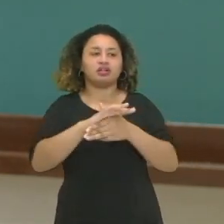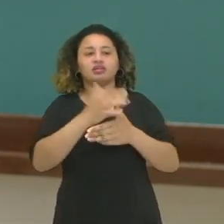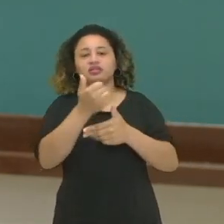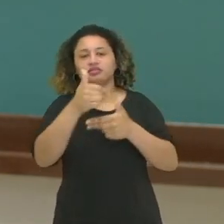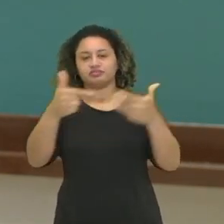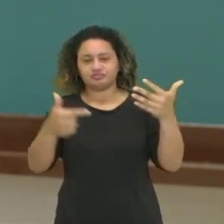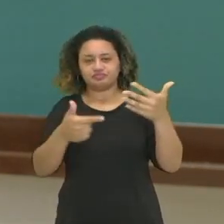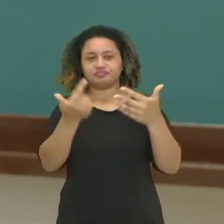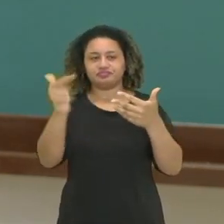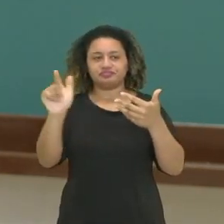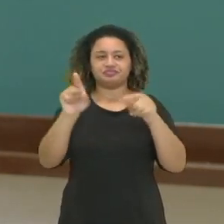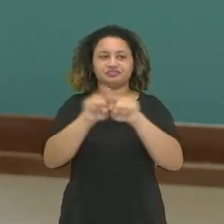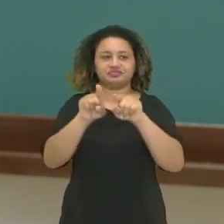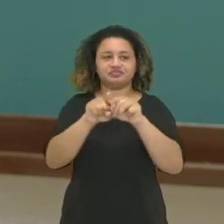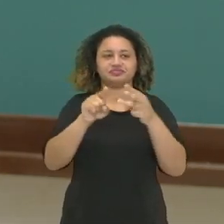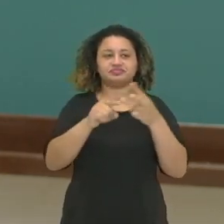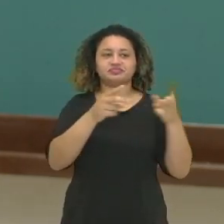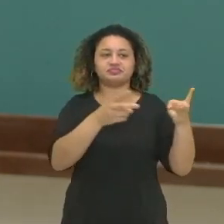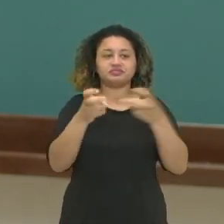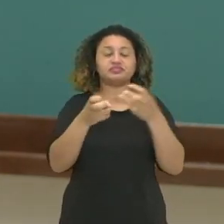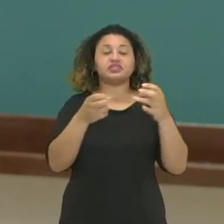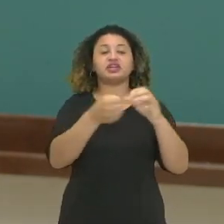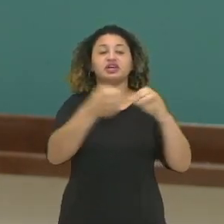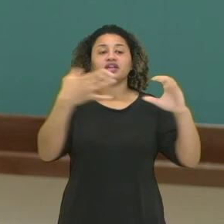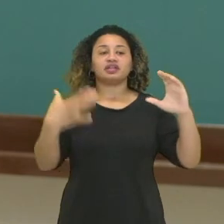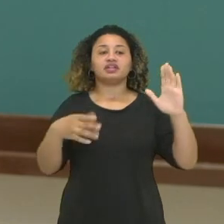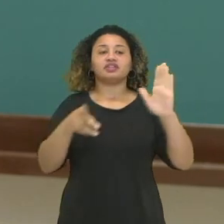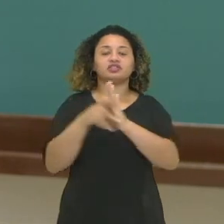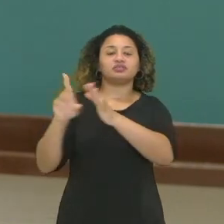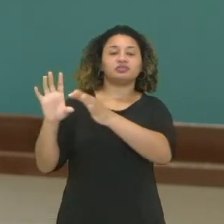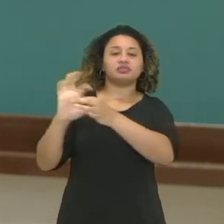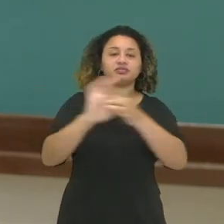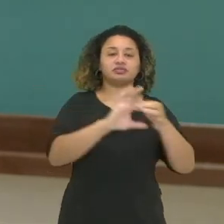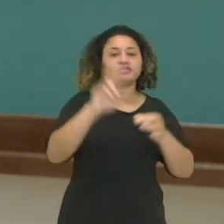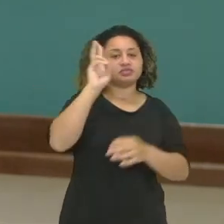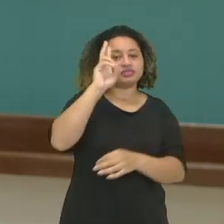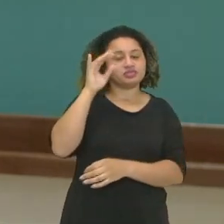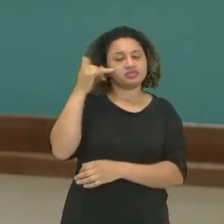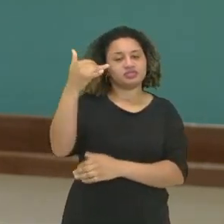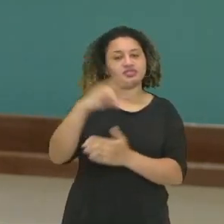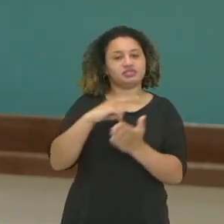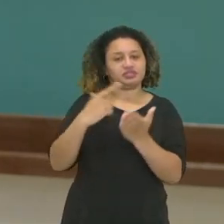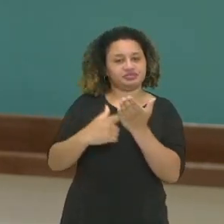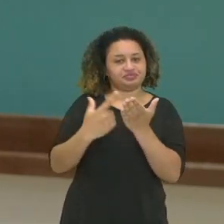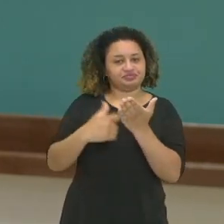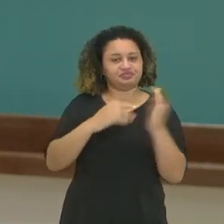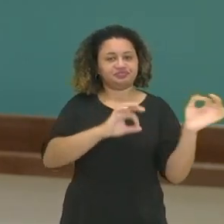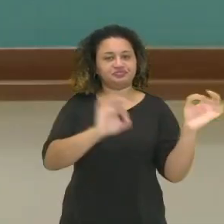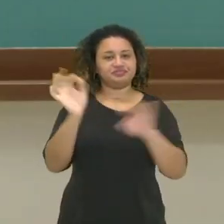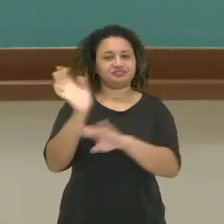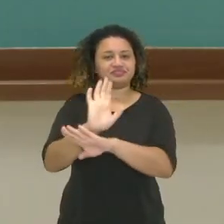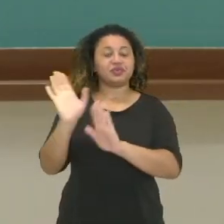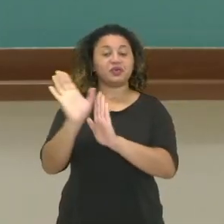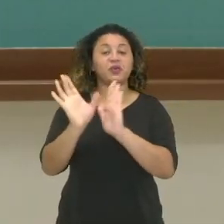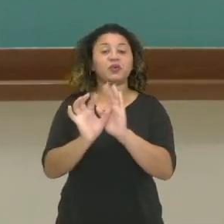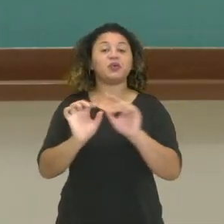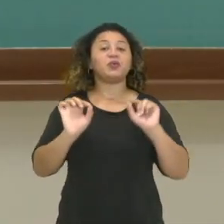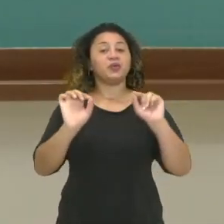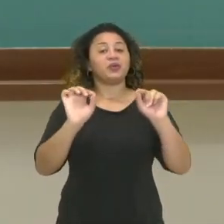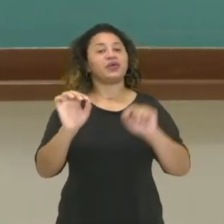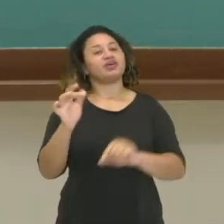no contexto histórico da obra e suas características estéticas. Neste vídeo, falamos